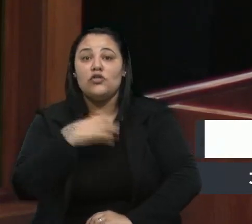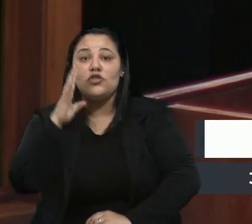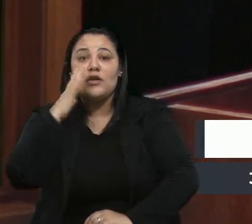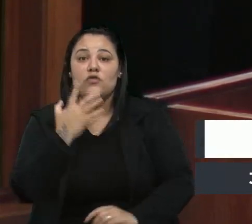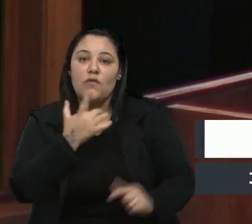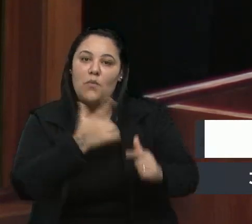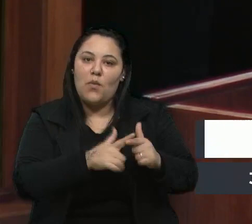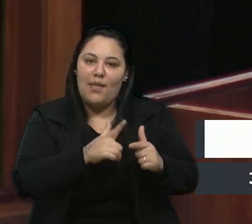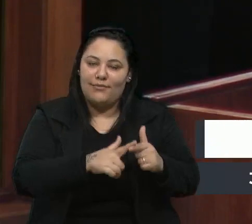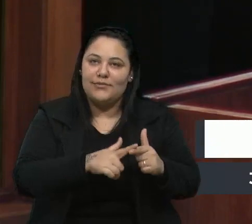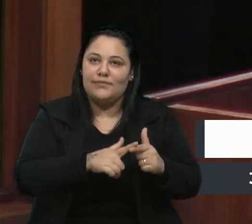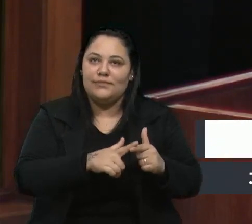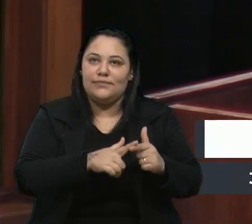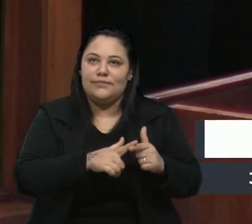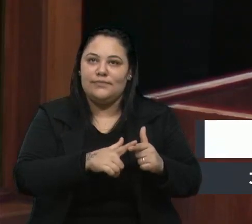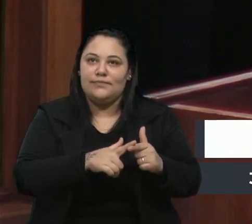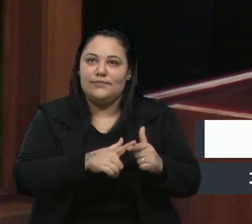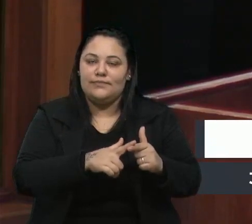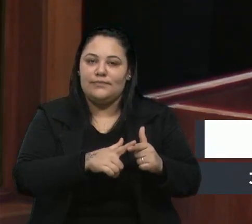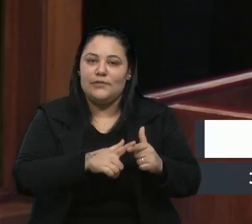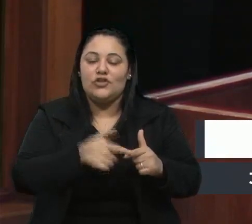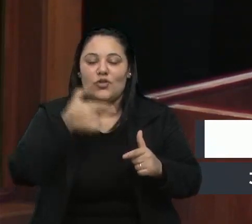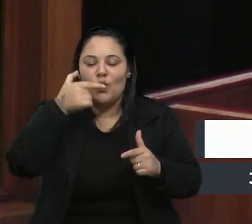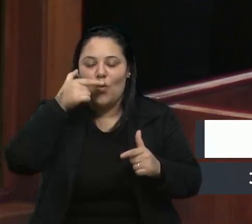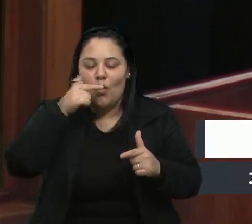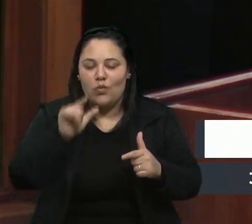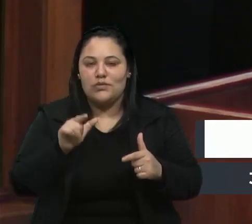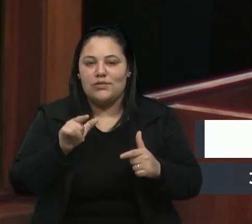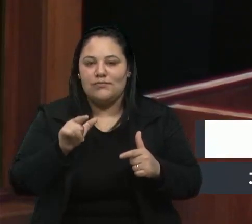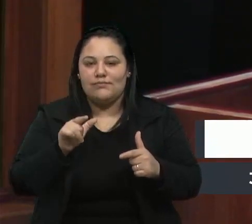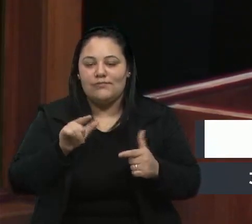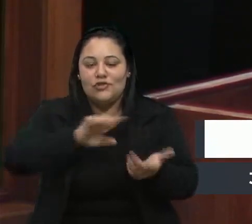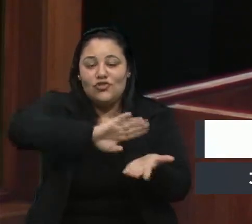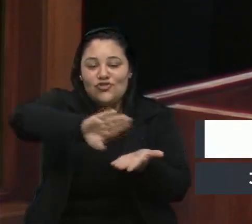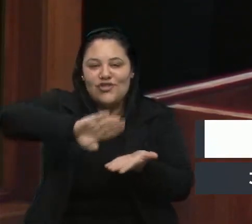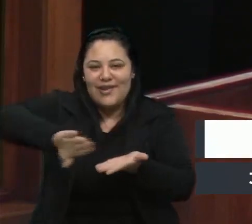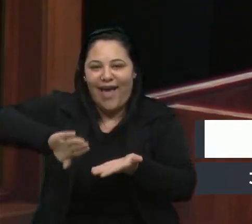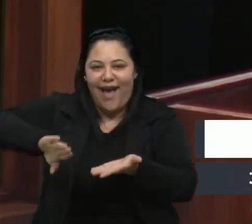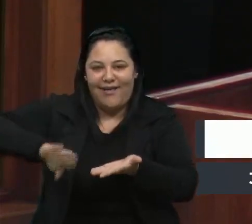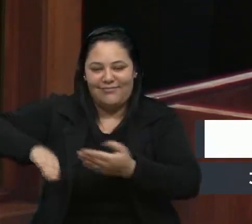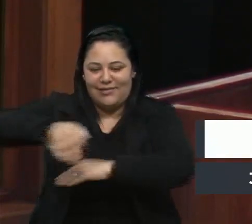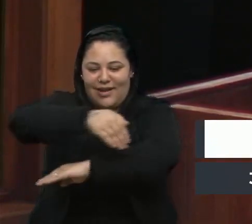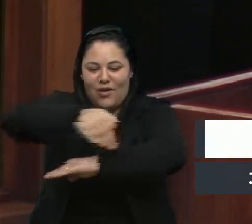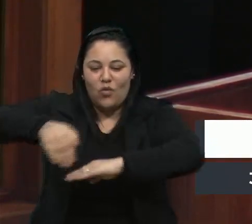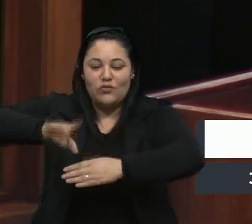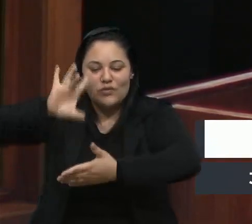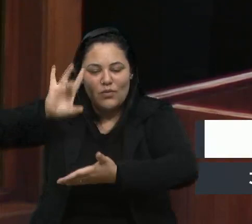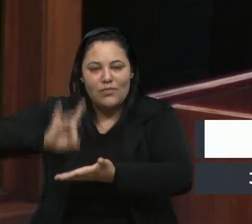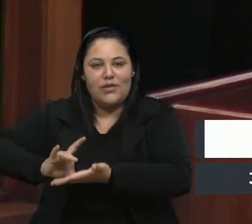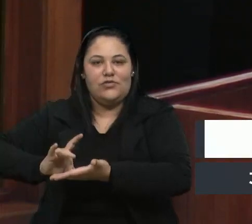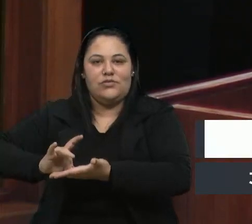problema, de nós retirarmos essas pessoas da rua definitivamente, é